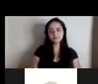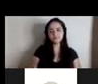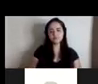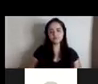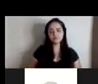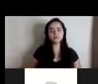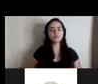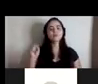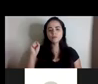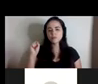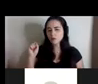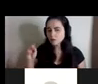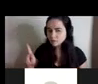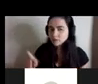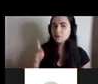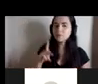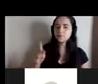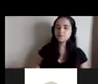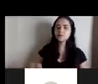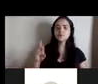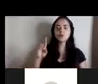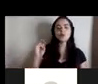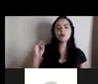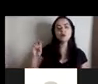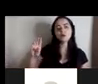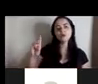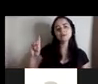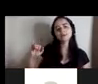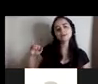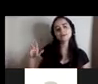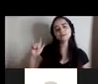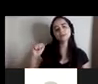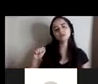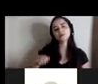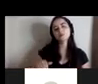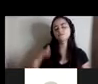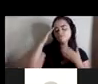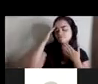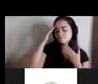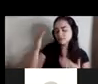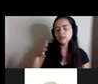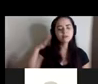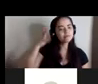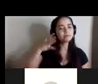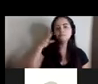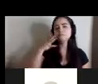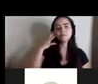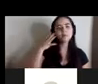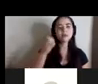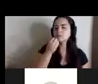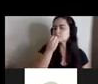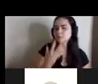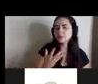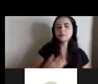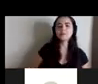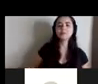Ok, professor Rodrigo, a gente que agradece aí a sua brilhante palestra. E a gente